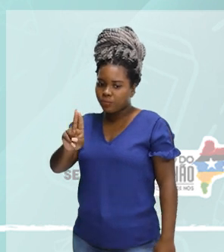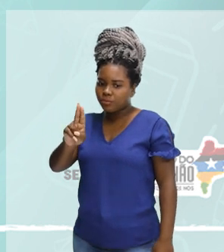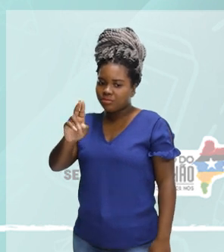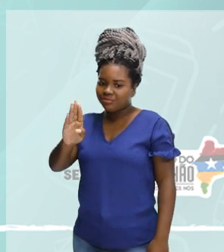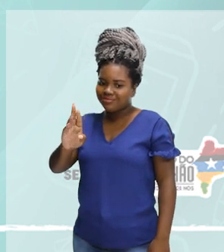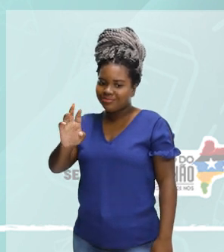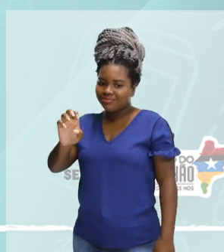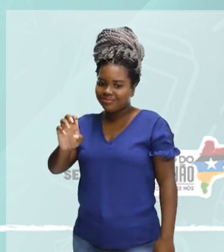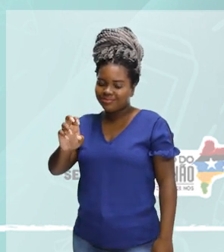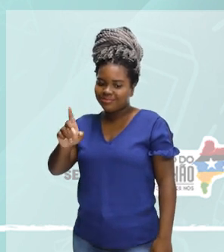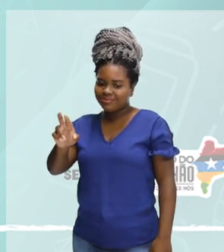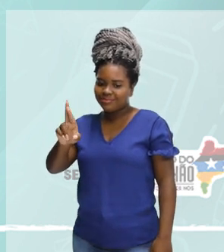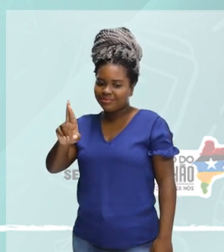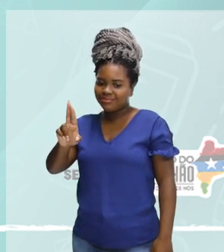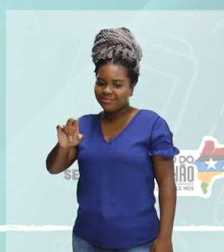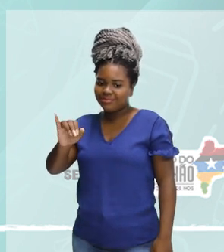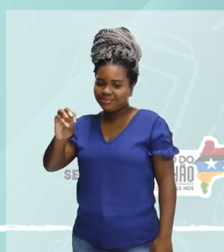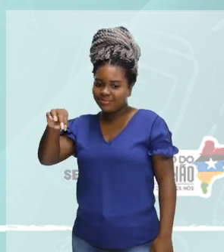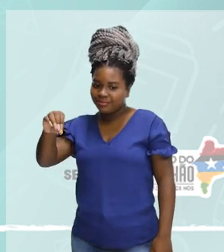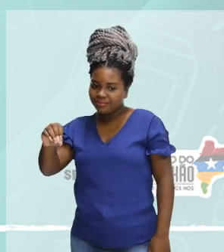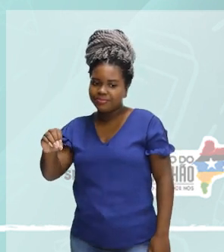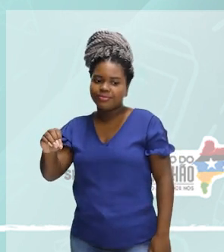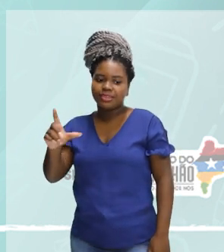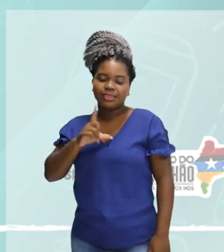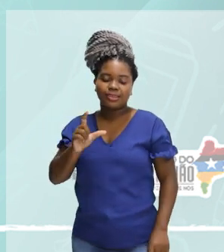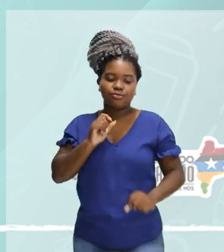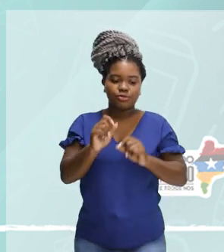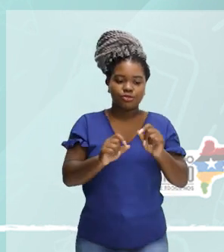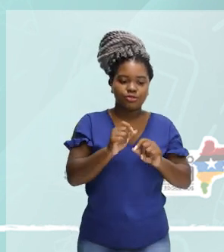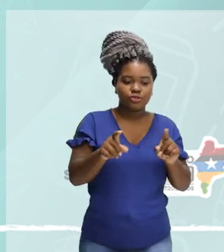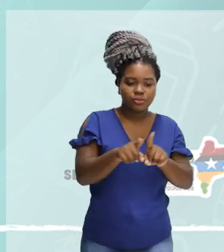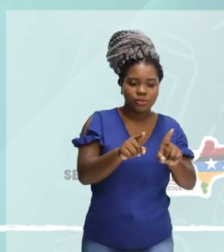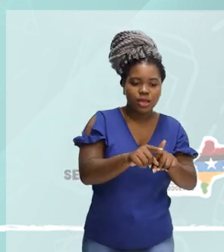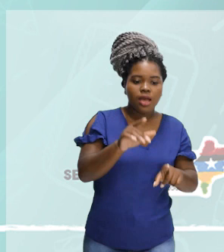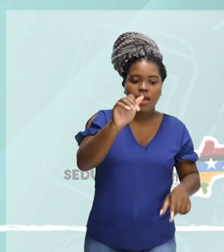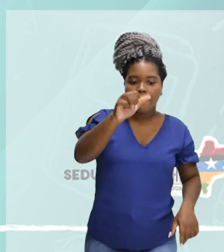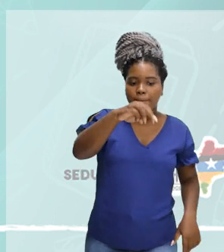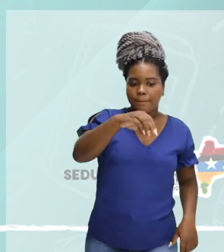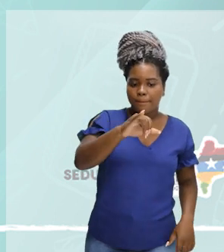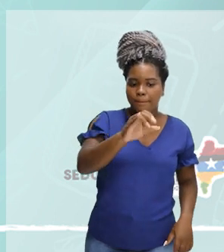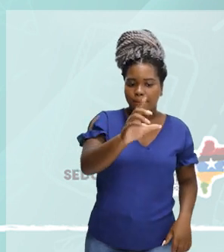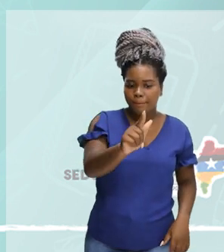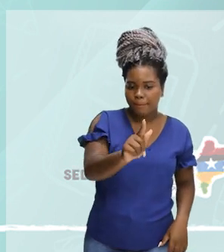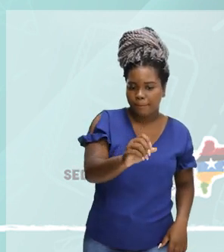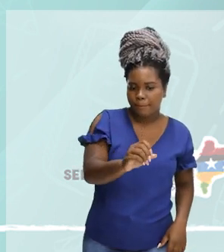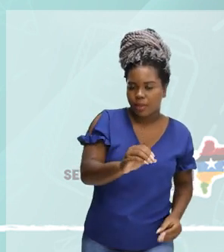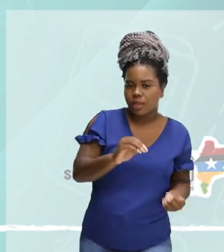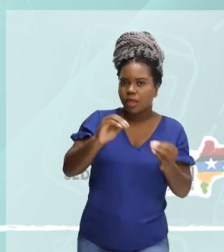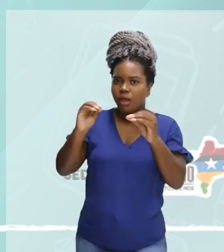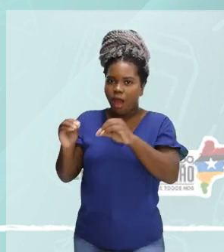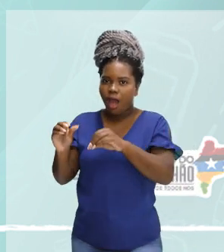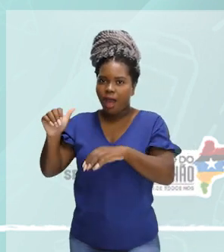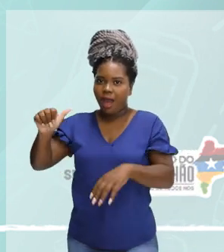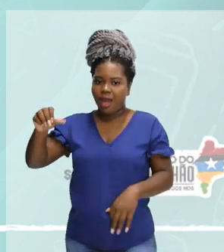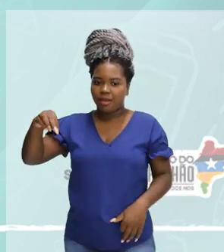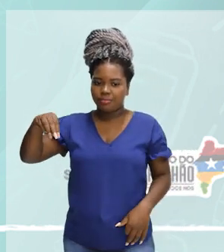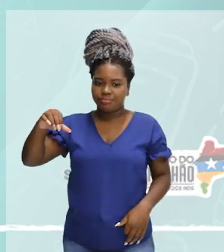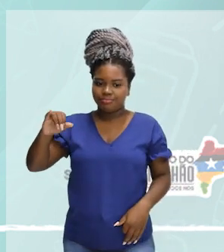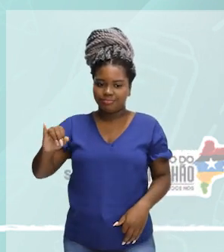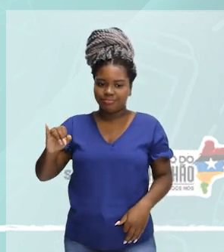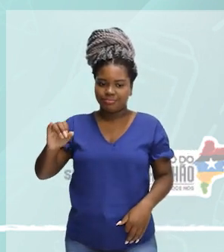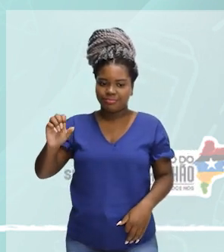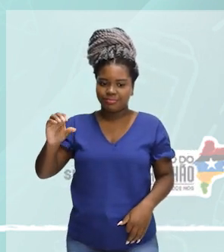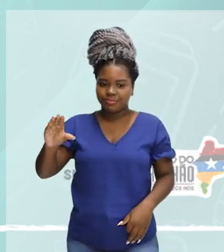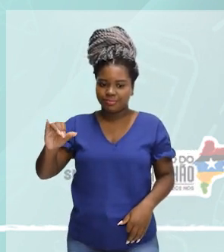para fértil. Amigo, amigo para amigo. Amicíssimo,